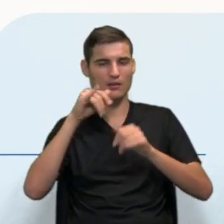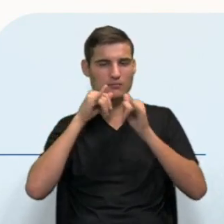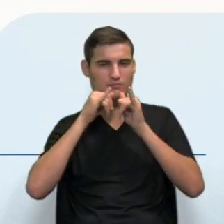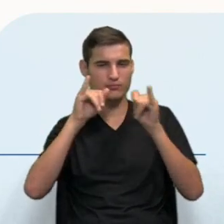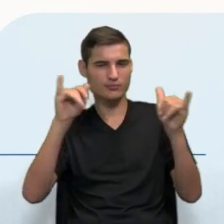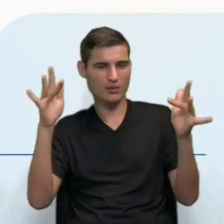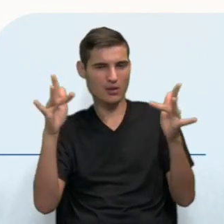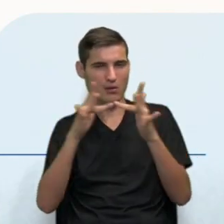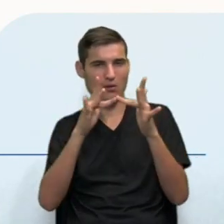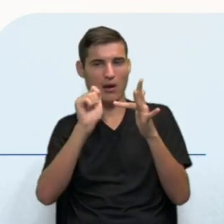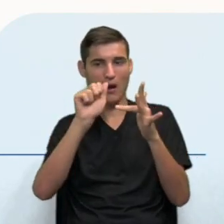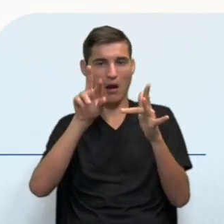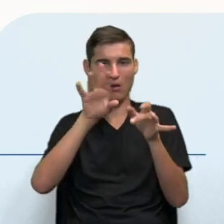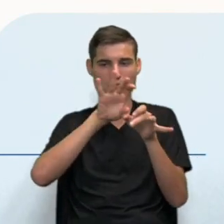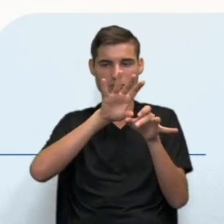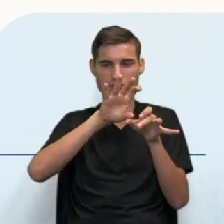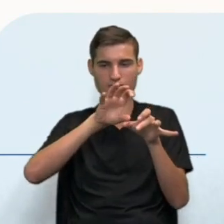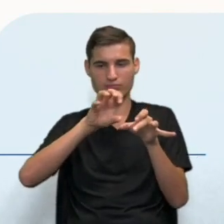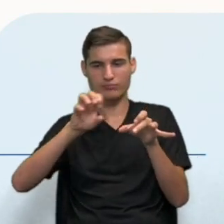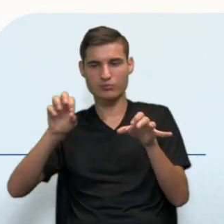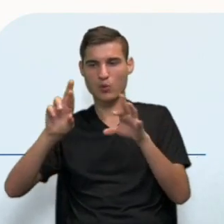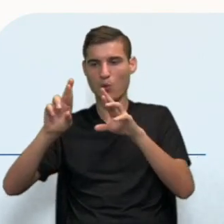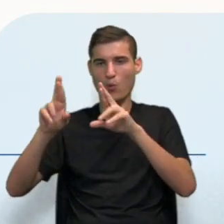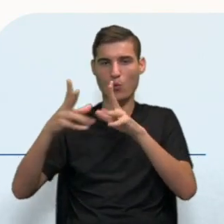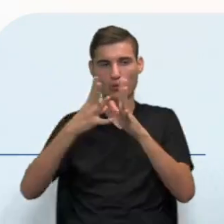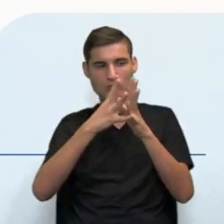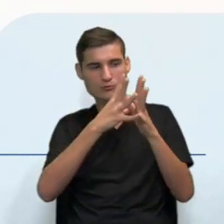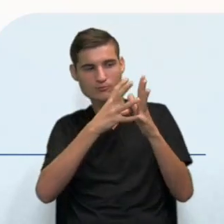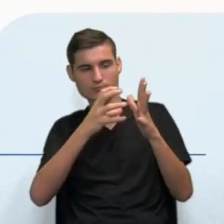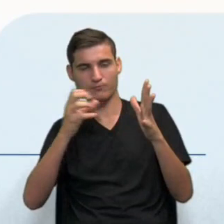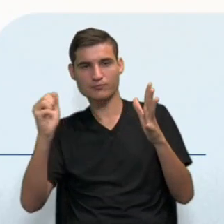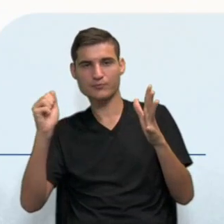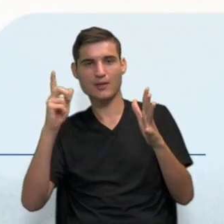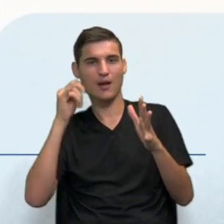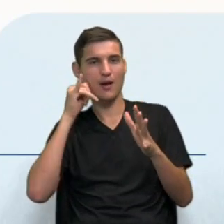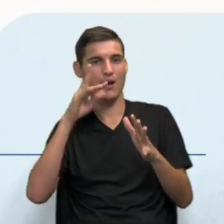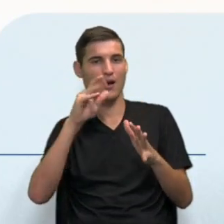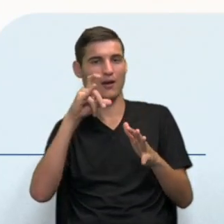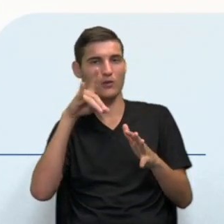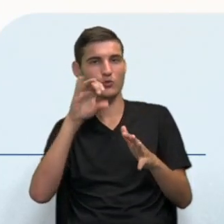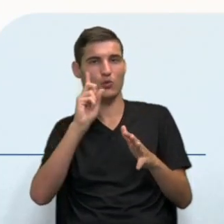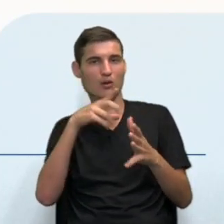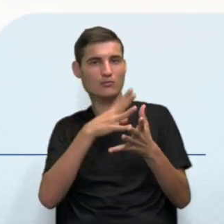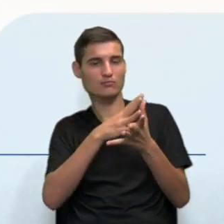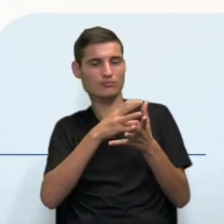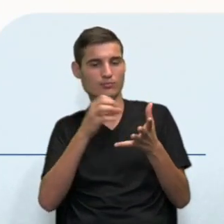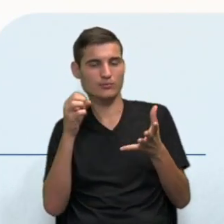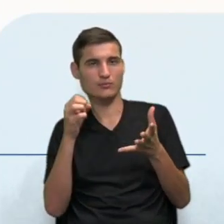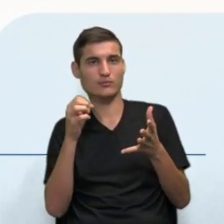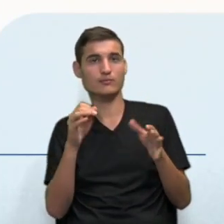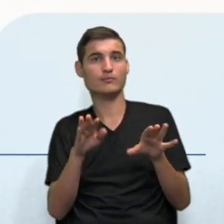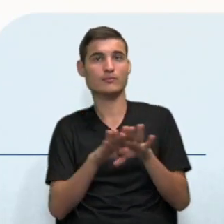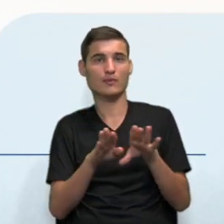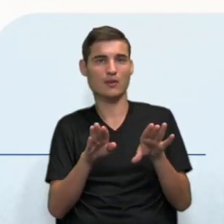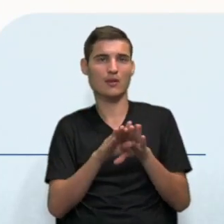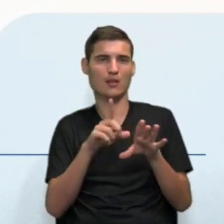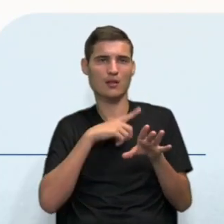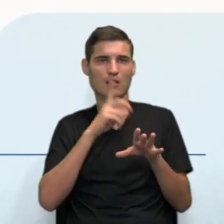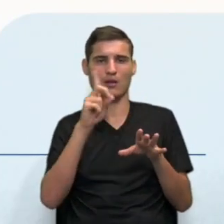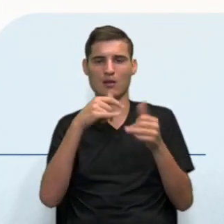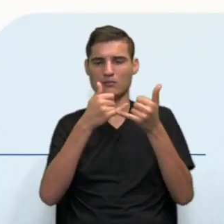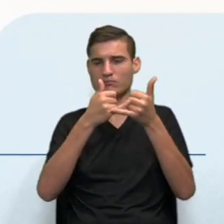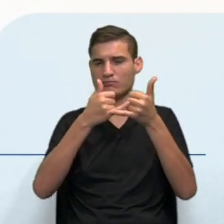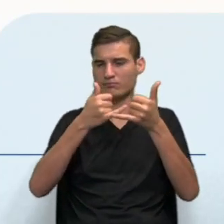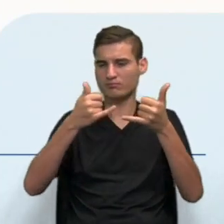pelo ar, chega e o receptor é um outro rádio. Essa transmissão pode ter um canal, que é uma fibra ótica, por exemplo.